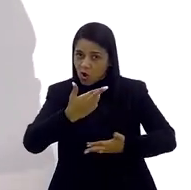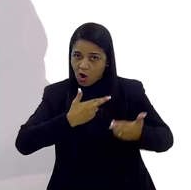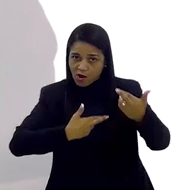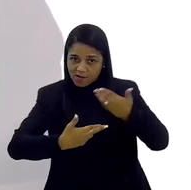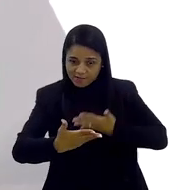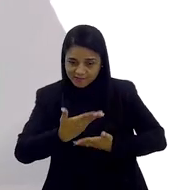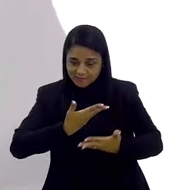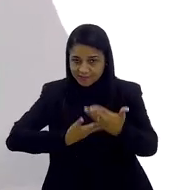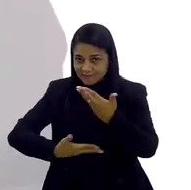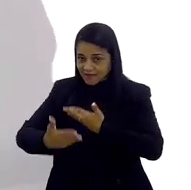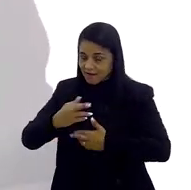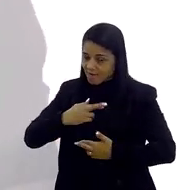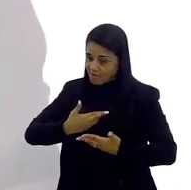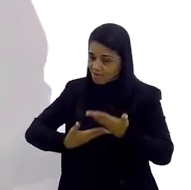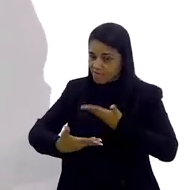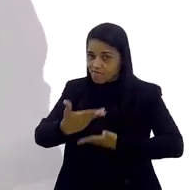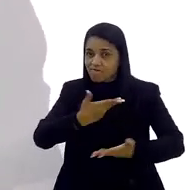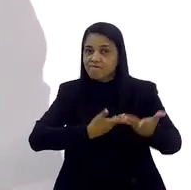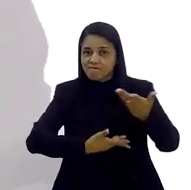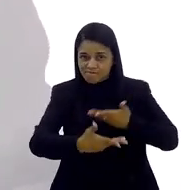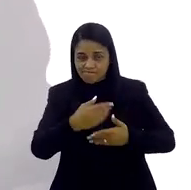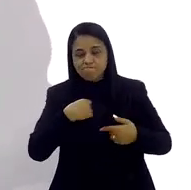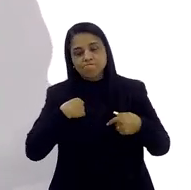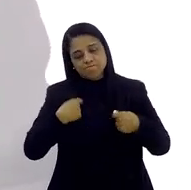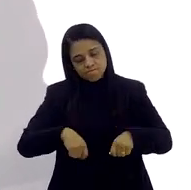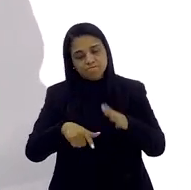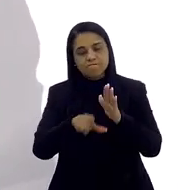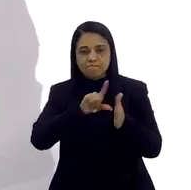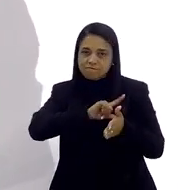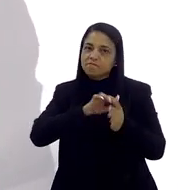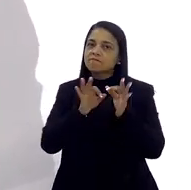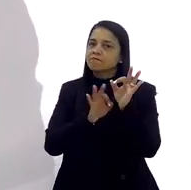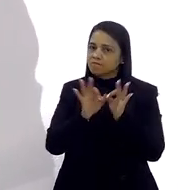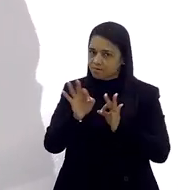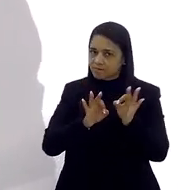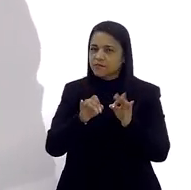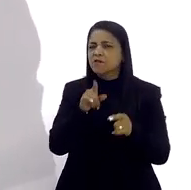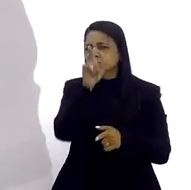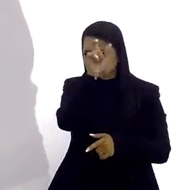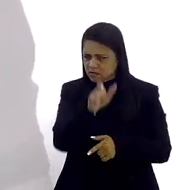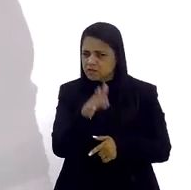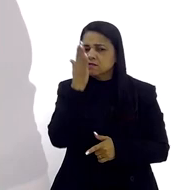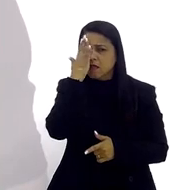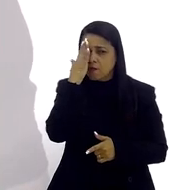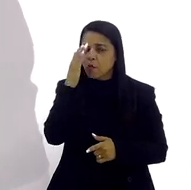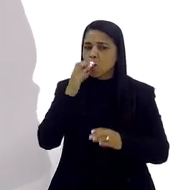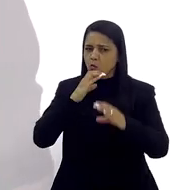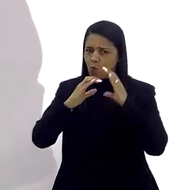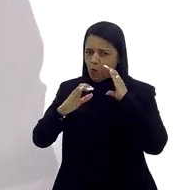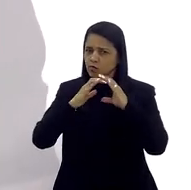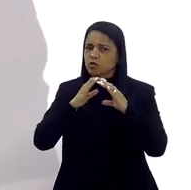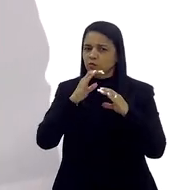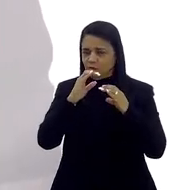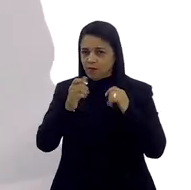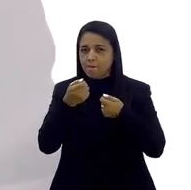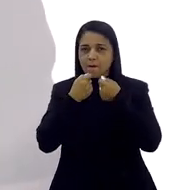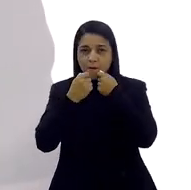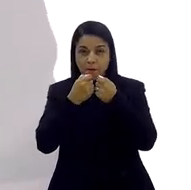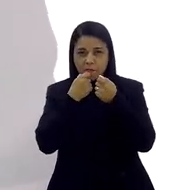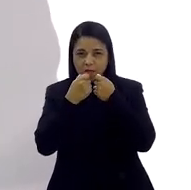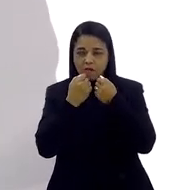e ela volta então a gente tem que estar preparado para isso você comunicador como comunicador é você sabe disso também